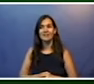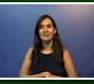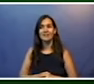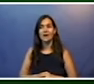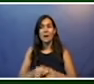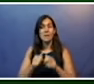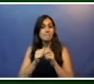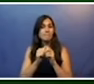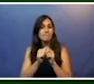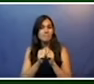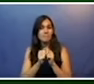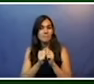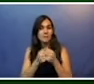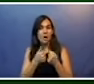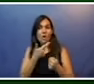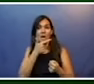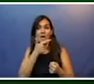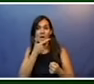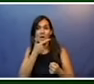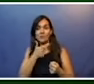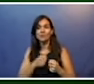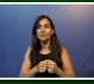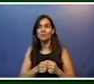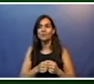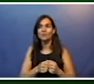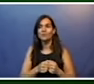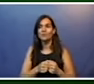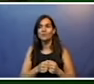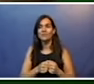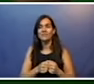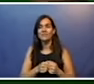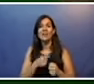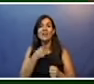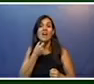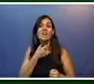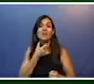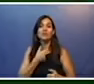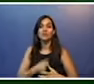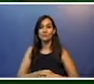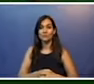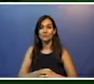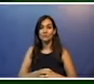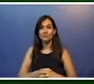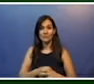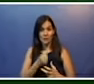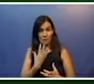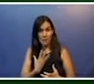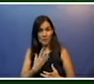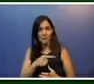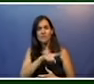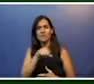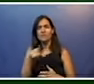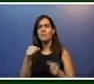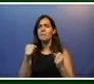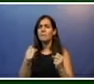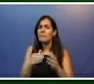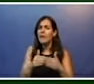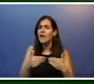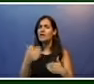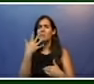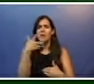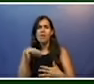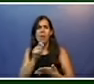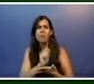queijo. Evite os gaguejos. Queijo, gaguejos. Tá bom? Peça para a criança contornar. E a